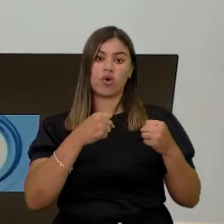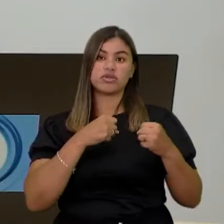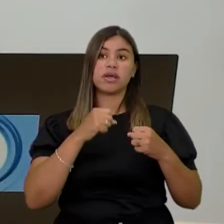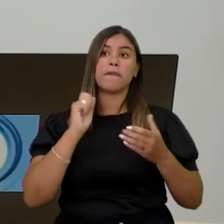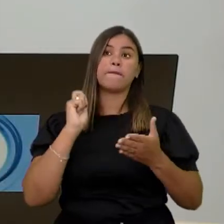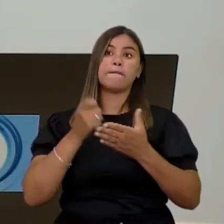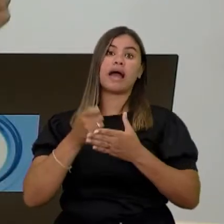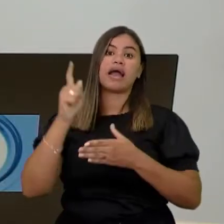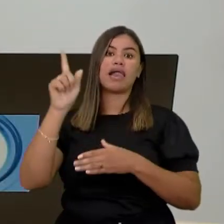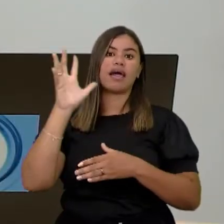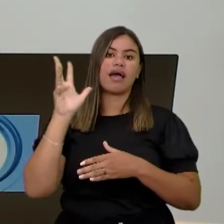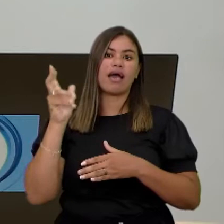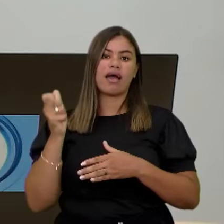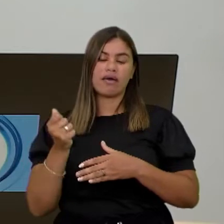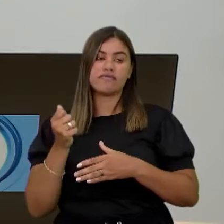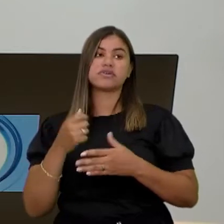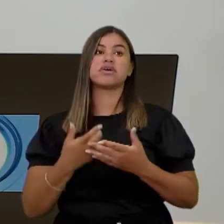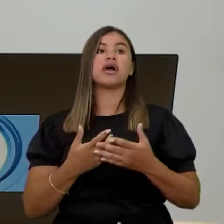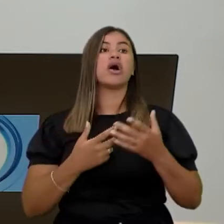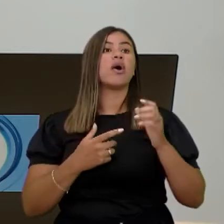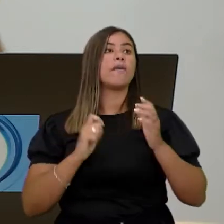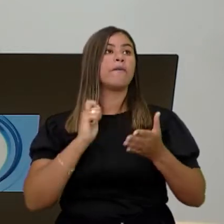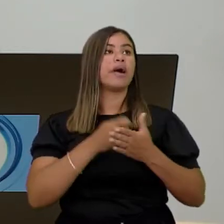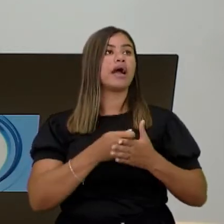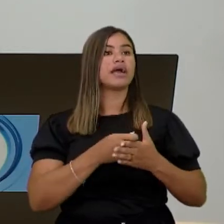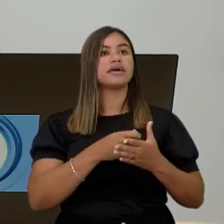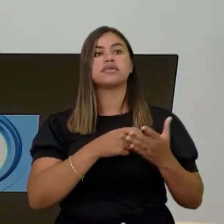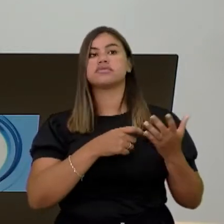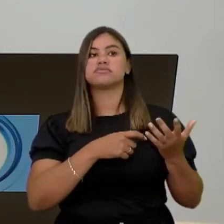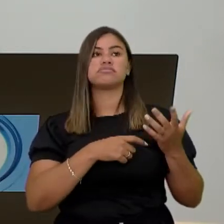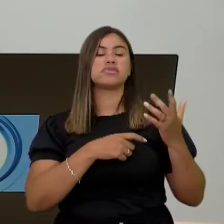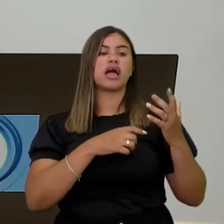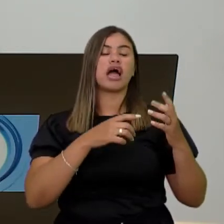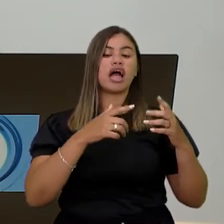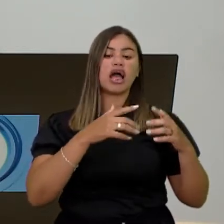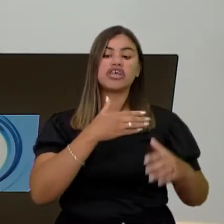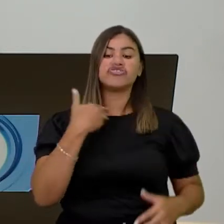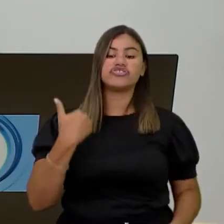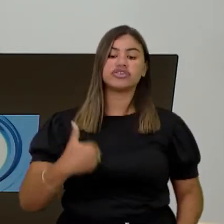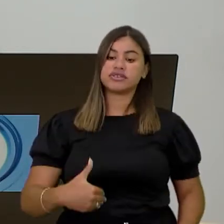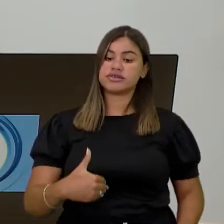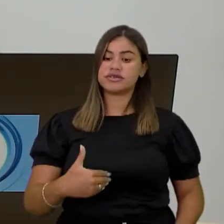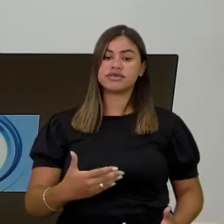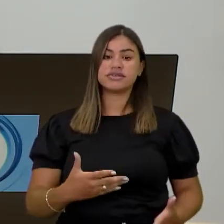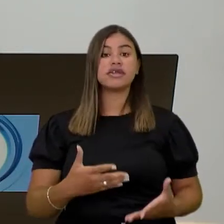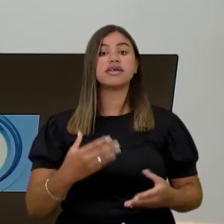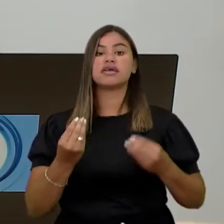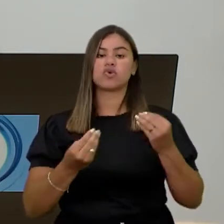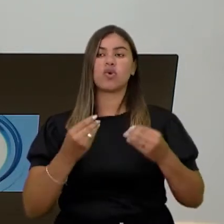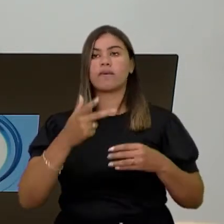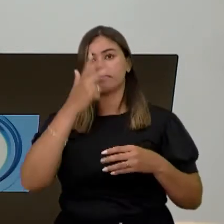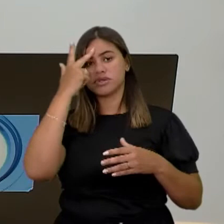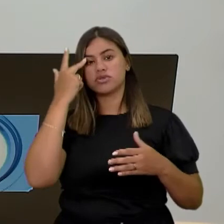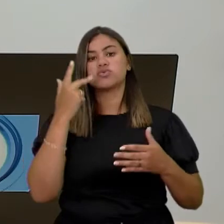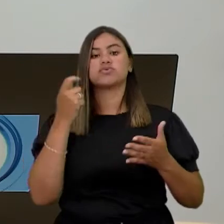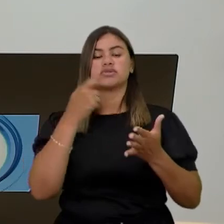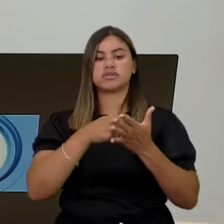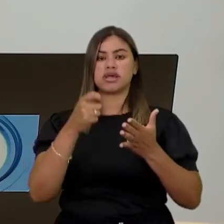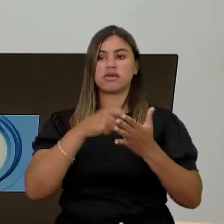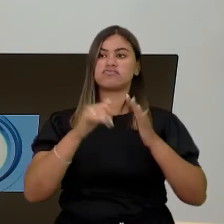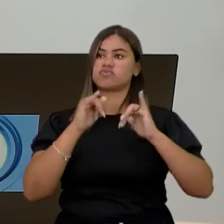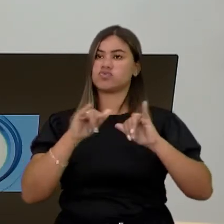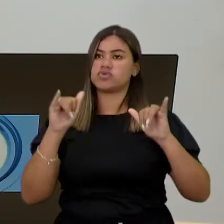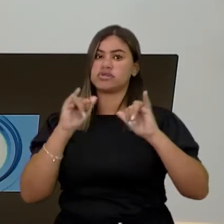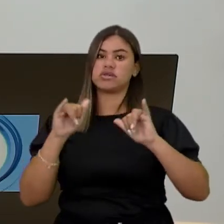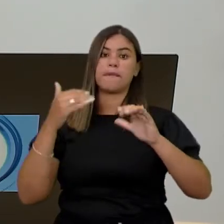um repórter na Tailândia, paga um repórter na China, em Hong Kong. E essas pessoas, elas escrevem as notícias são para os jornais do